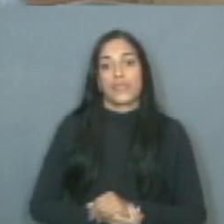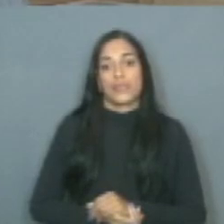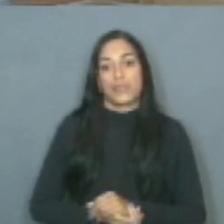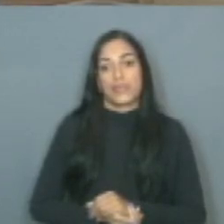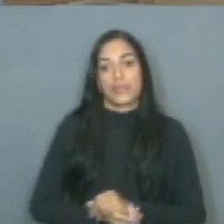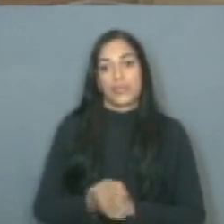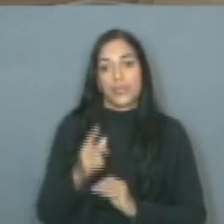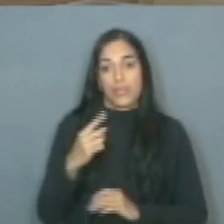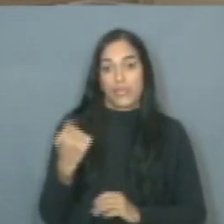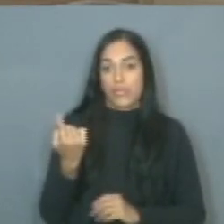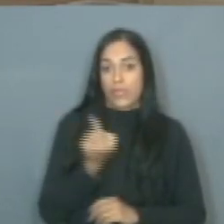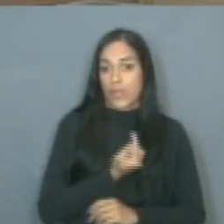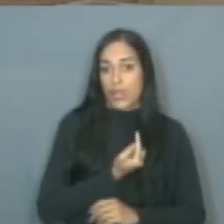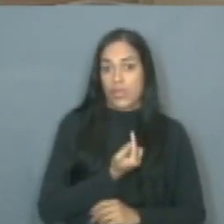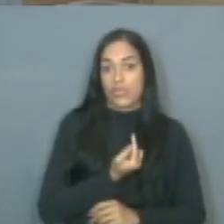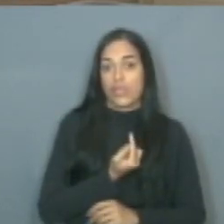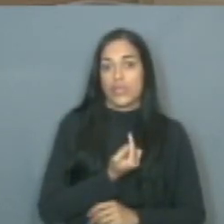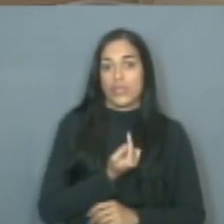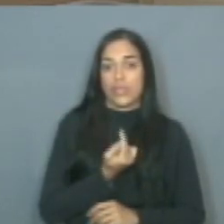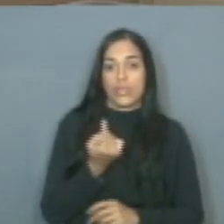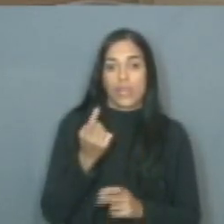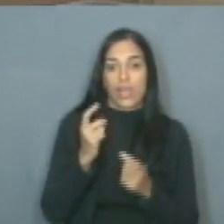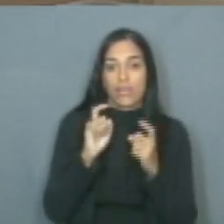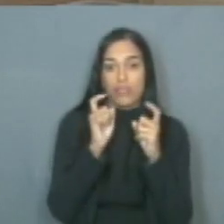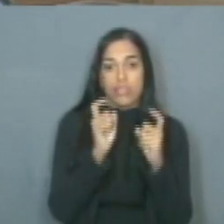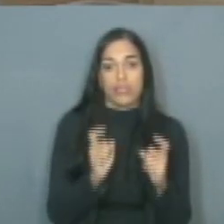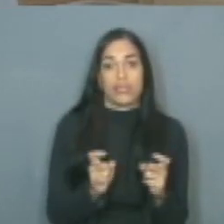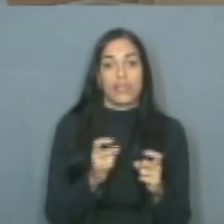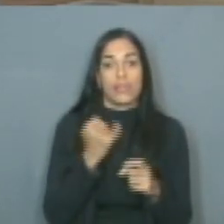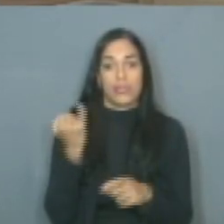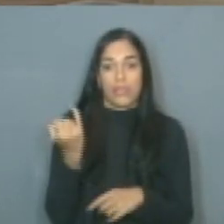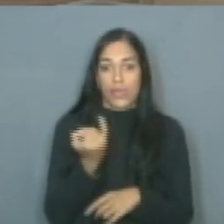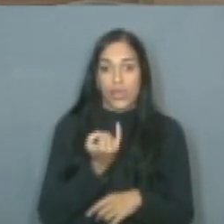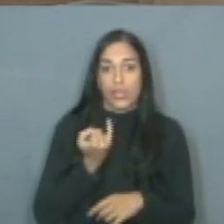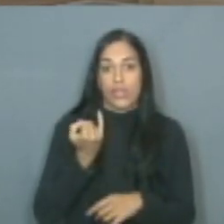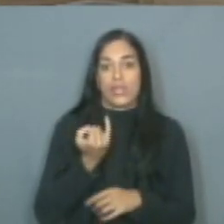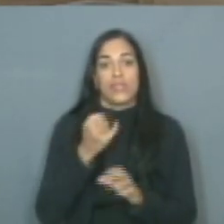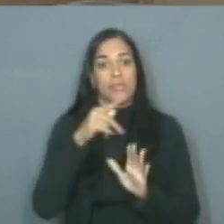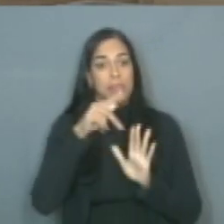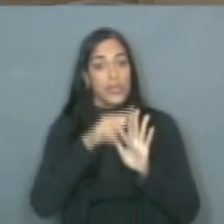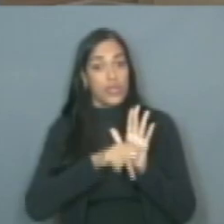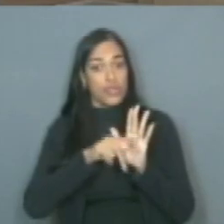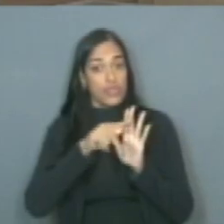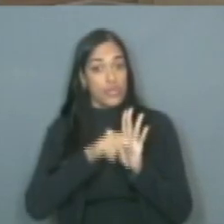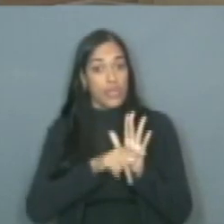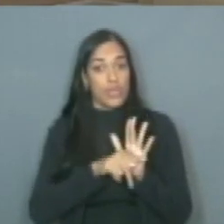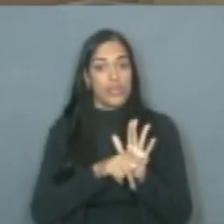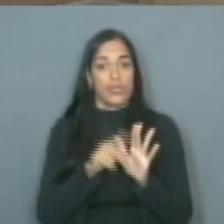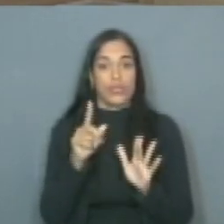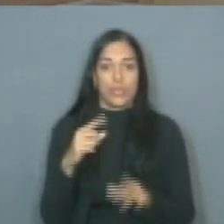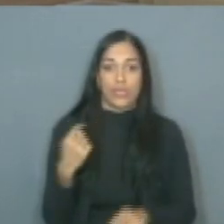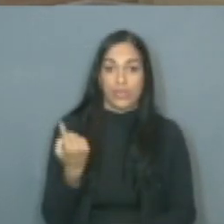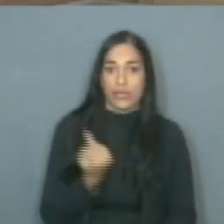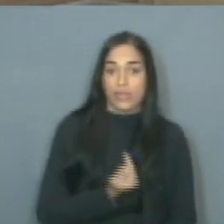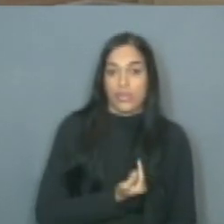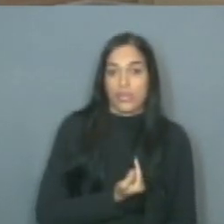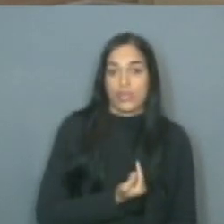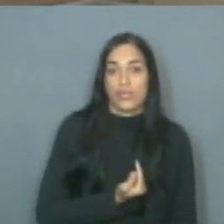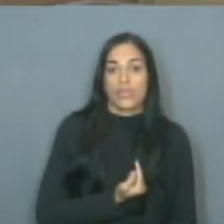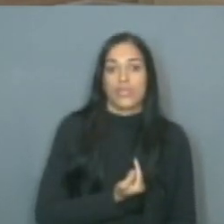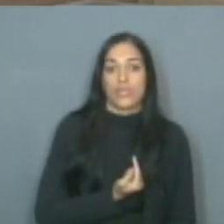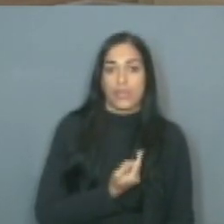a gente traz à tona essa discussão importantíssima e o projeto lá de trás da gente poder